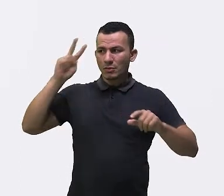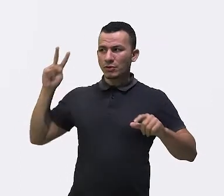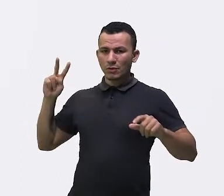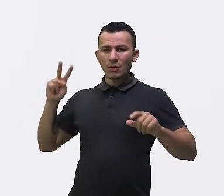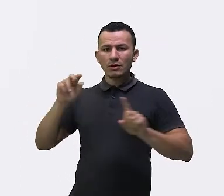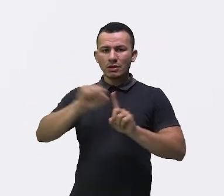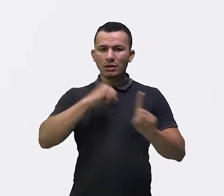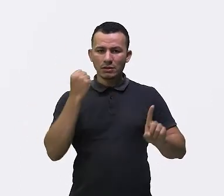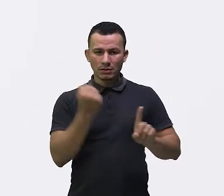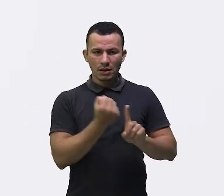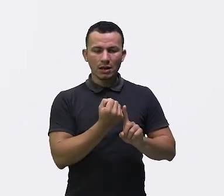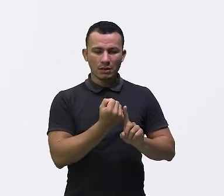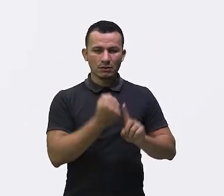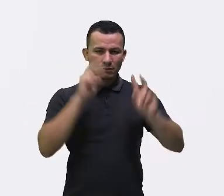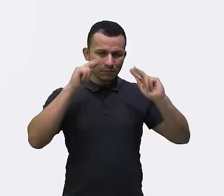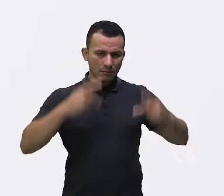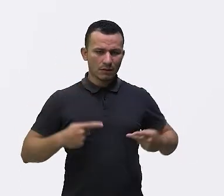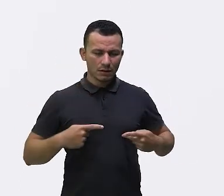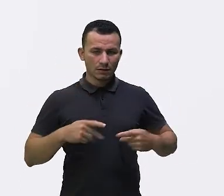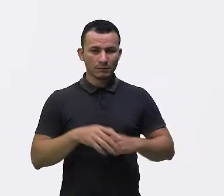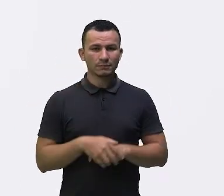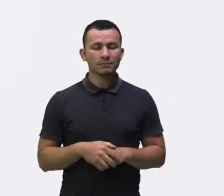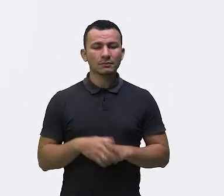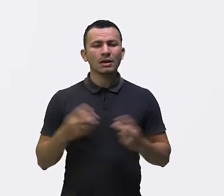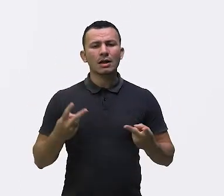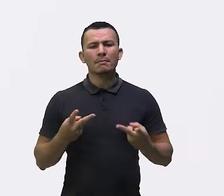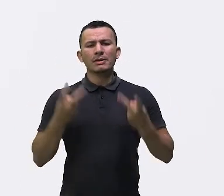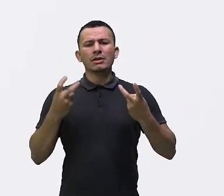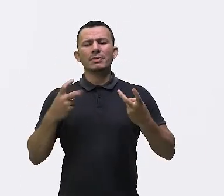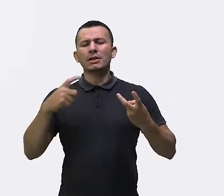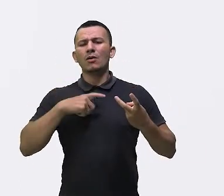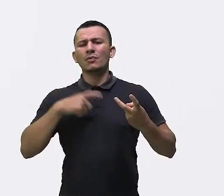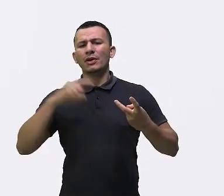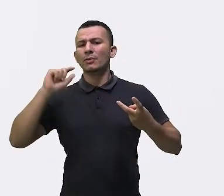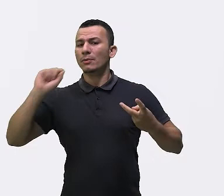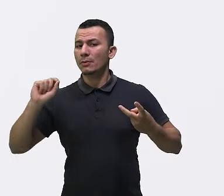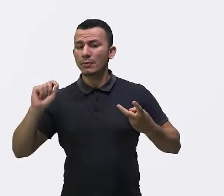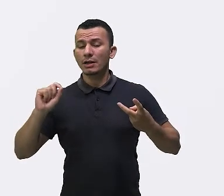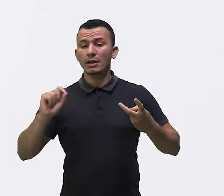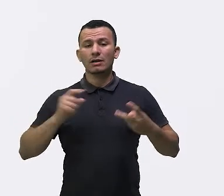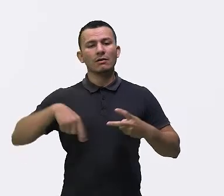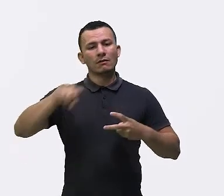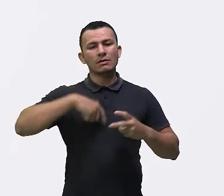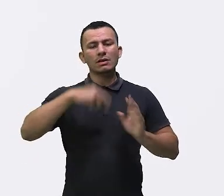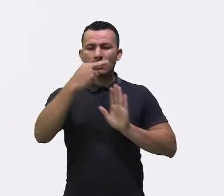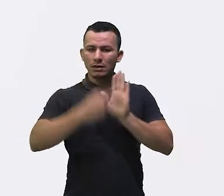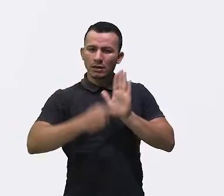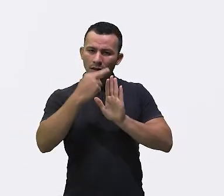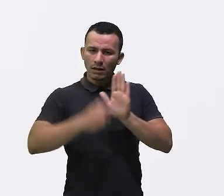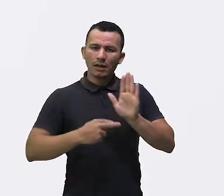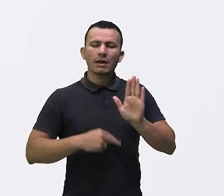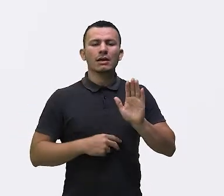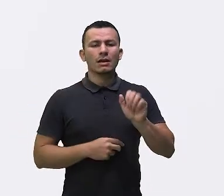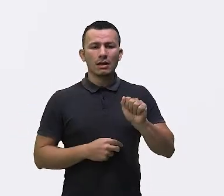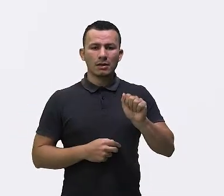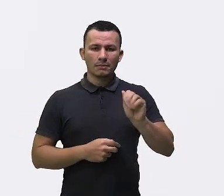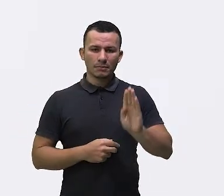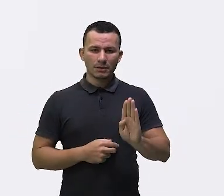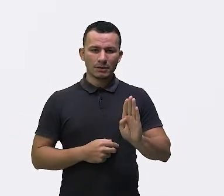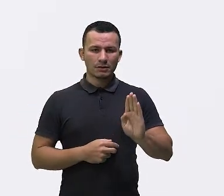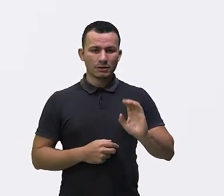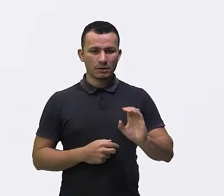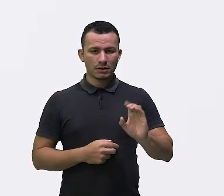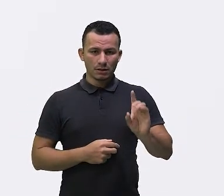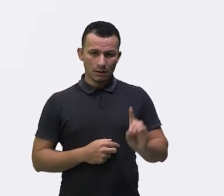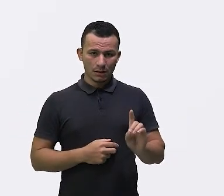nas sociedades humanas. Tal concepção consiste em, leia atentamente as alternativas A,